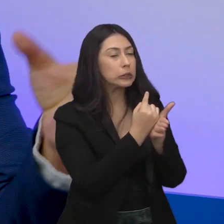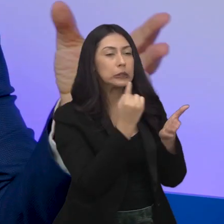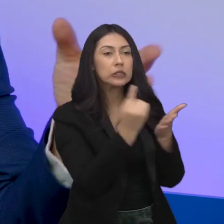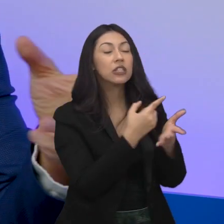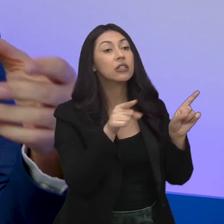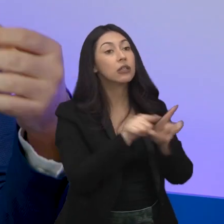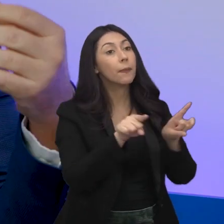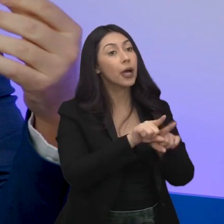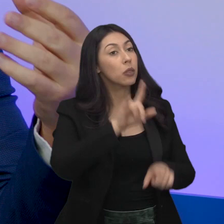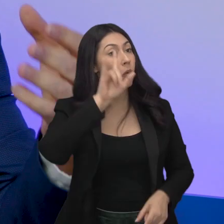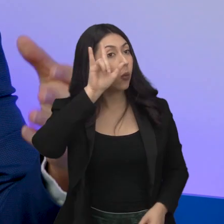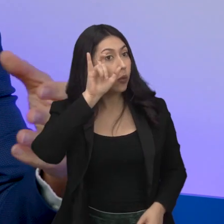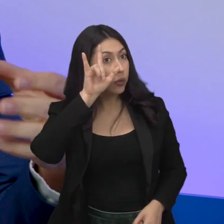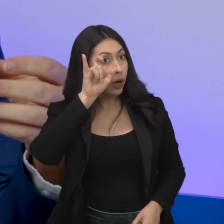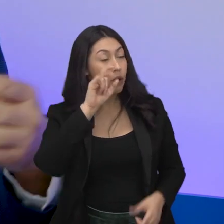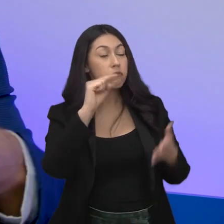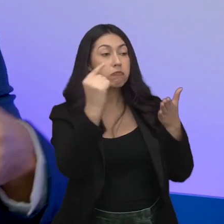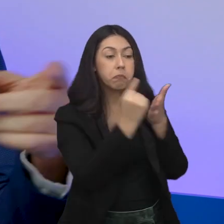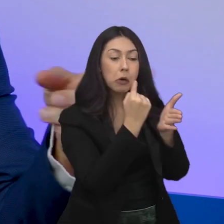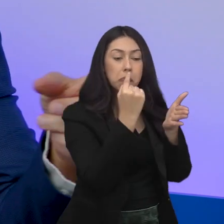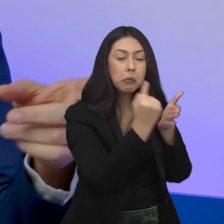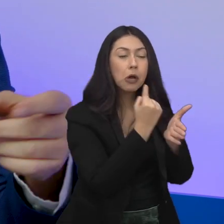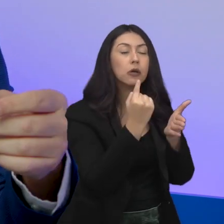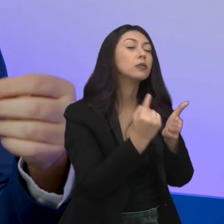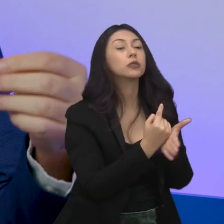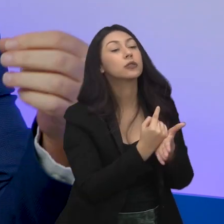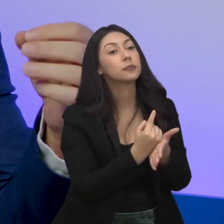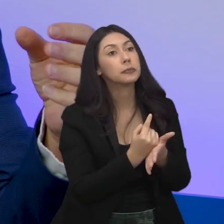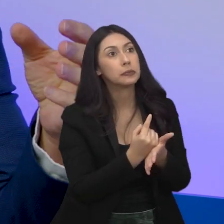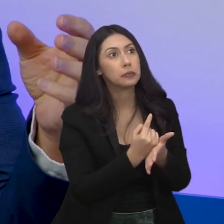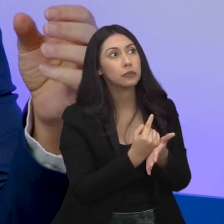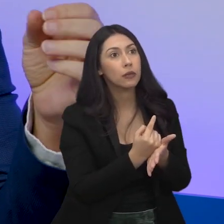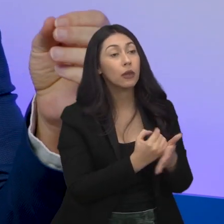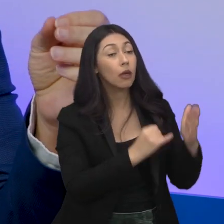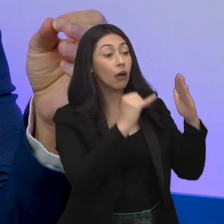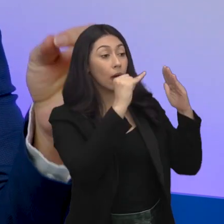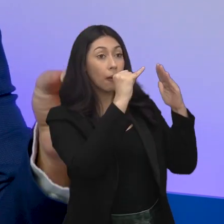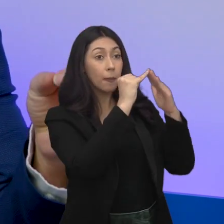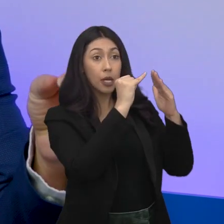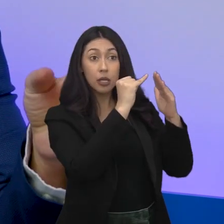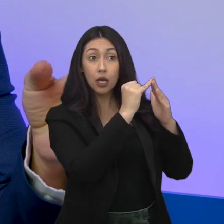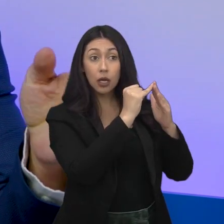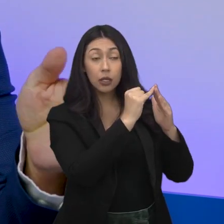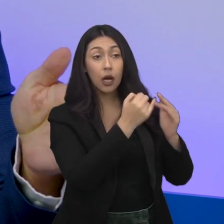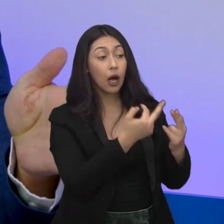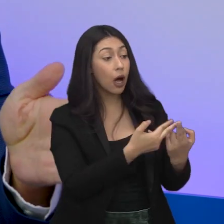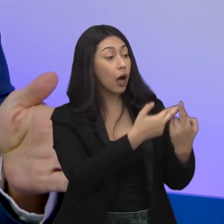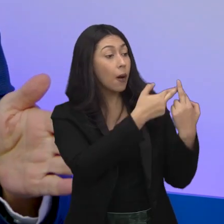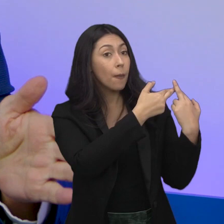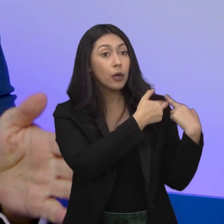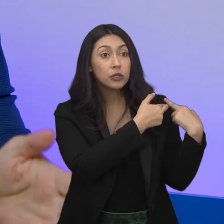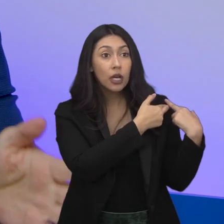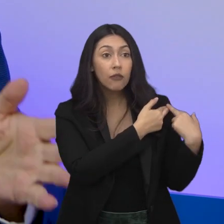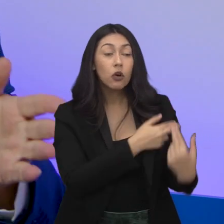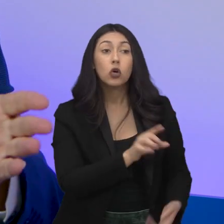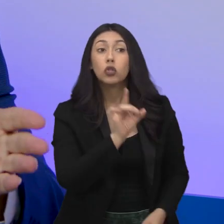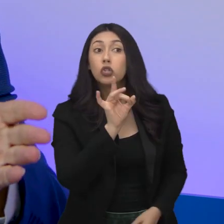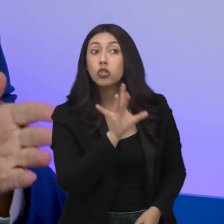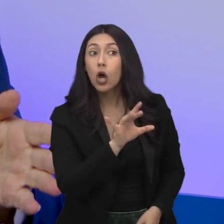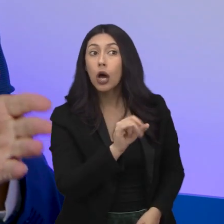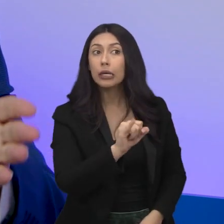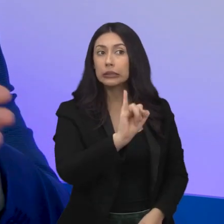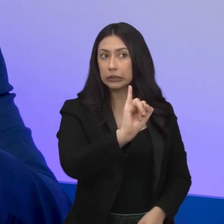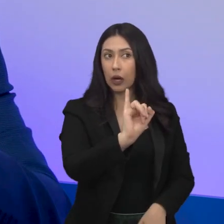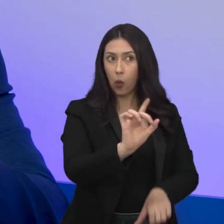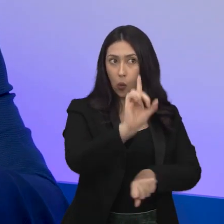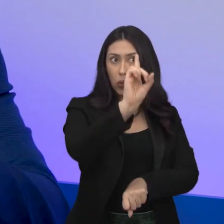sempre no Instagram, quando o pessoal entra em contato conosco, acaba perguntando. A imobiliária ela só é responsável se ela tiver alguma